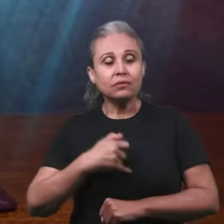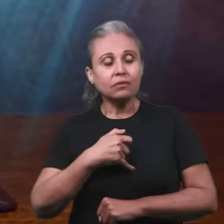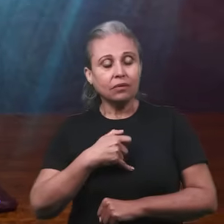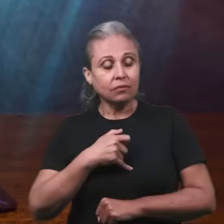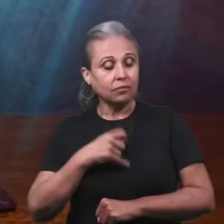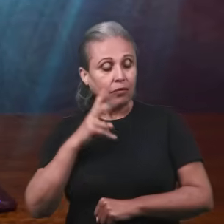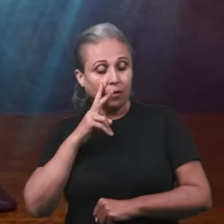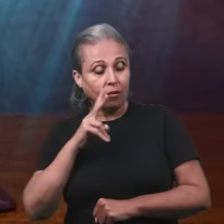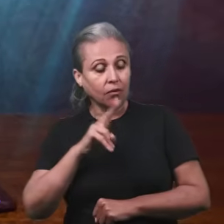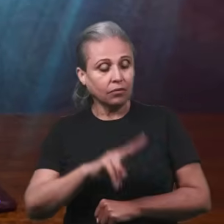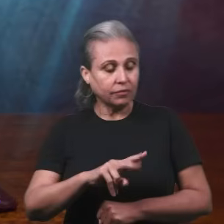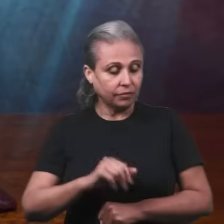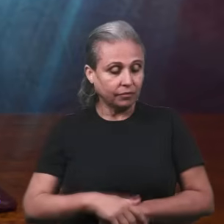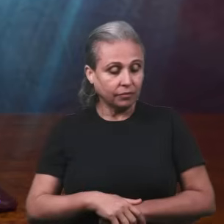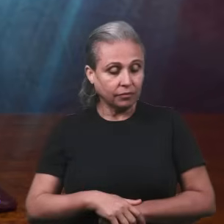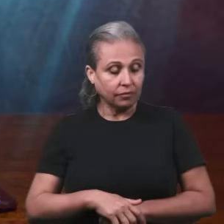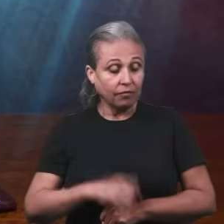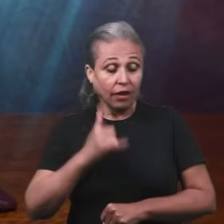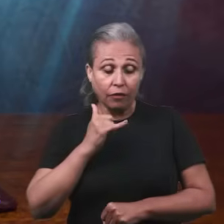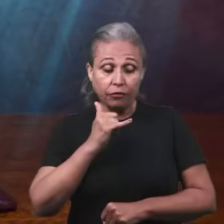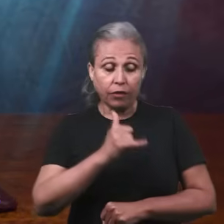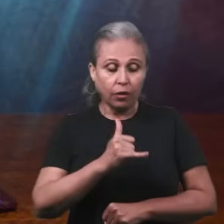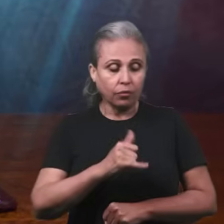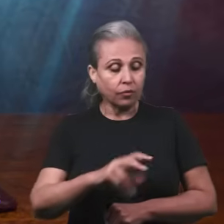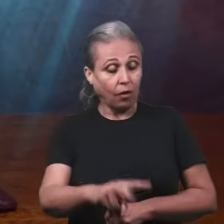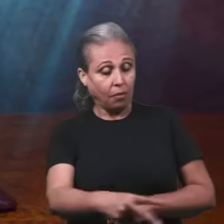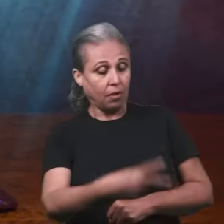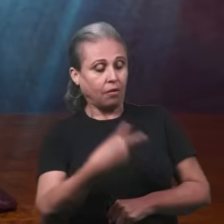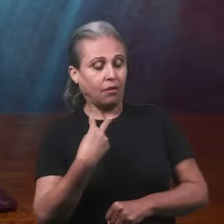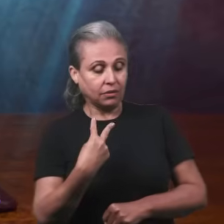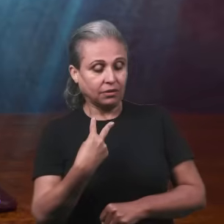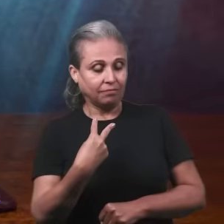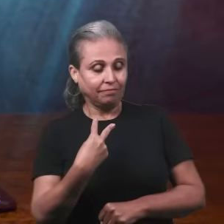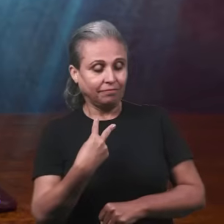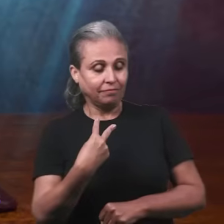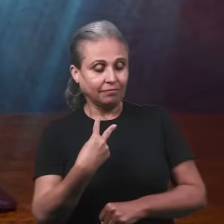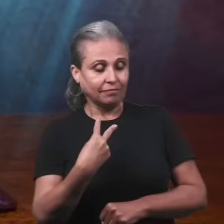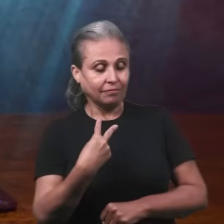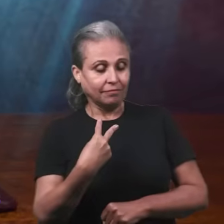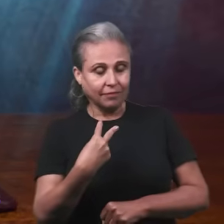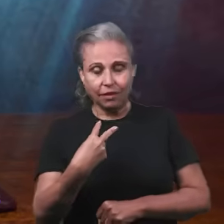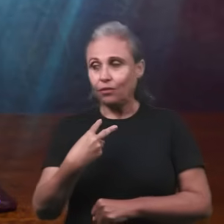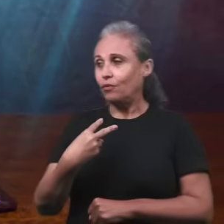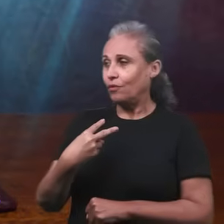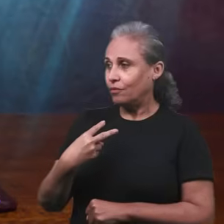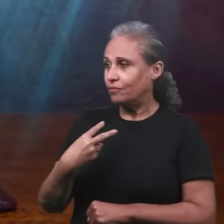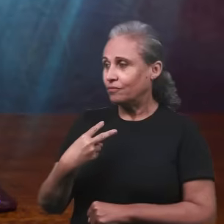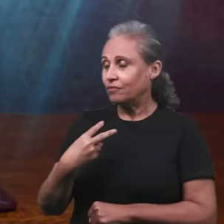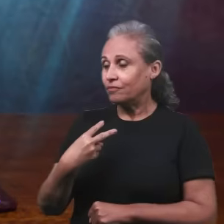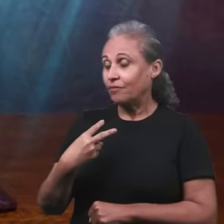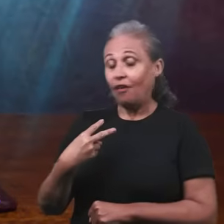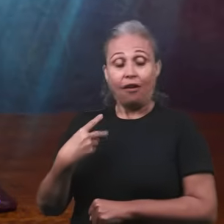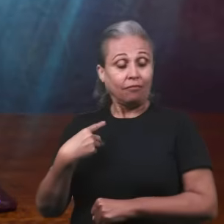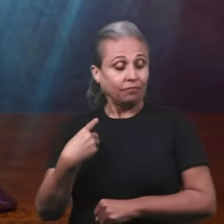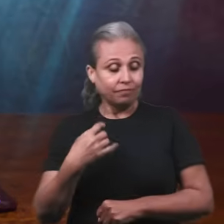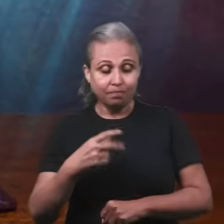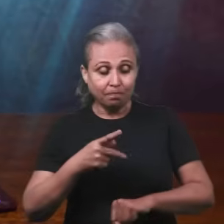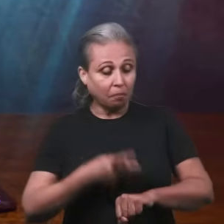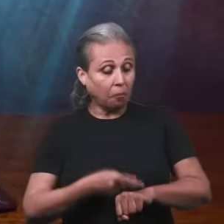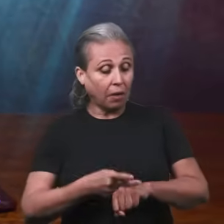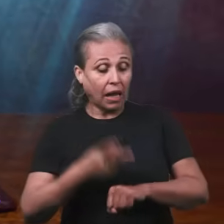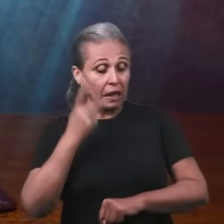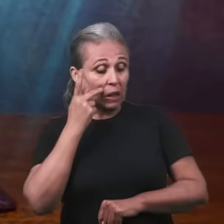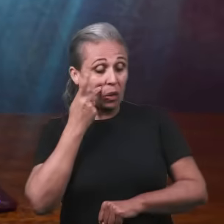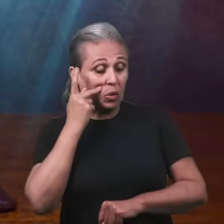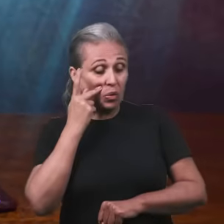disse: olha para nós, corpo. E olhou para eles, esperando receber alguma coisa. E disse Pedro: não tenho prata nem